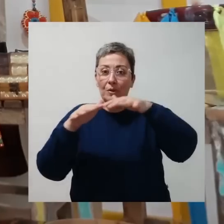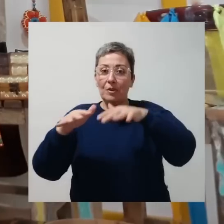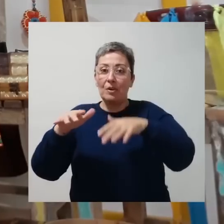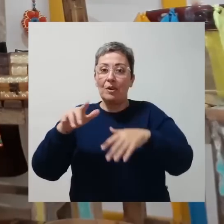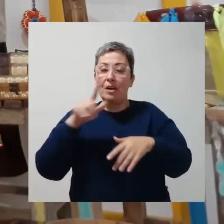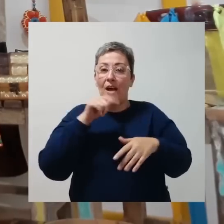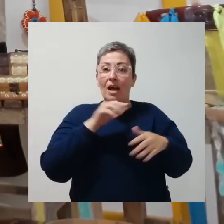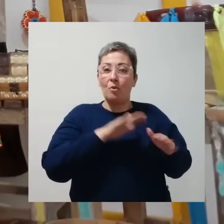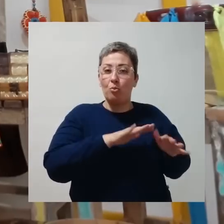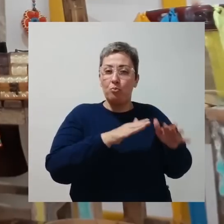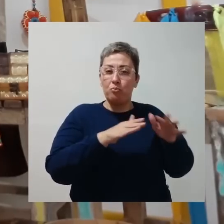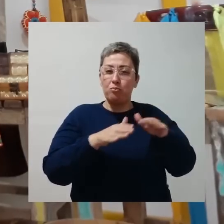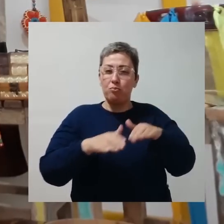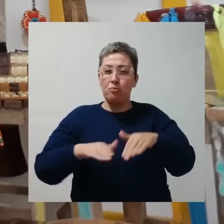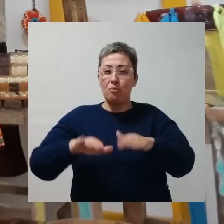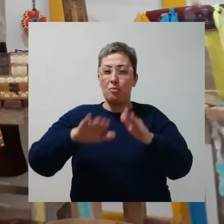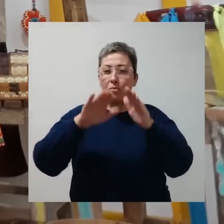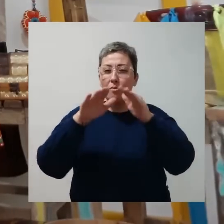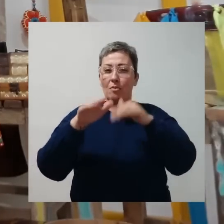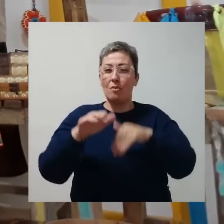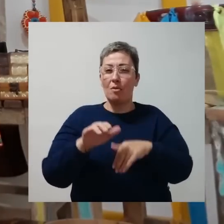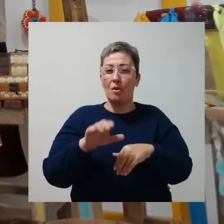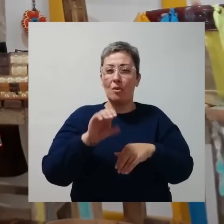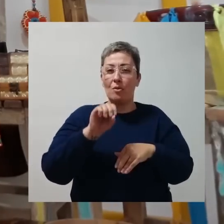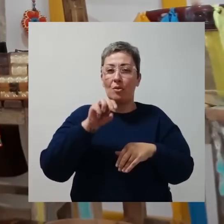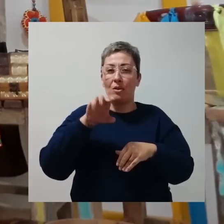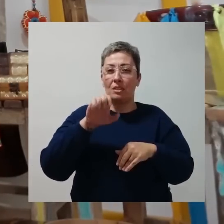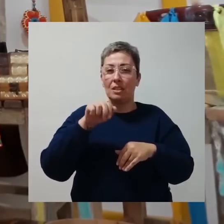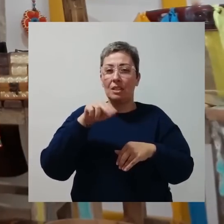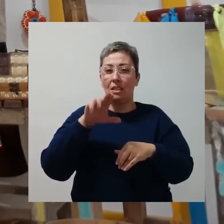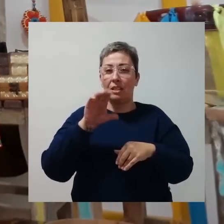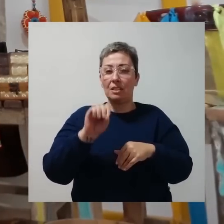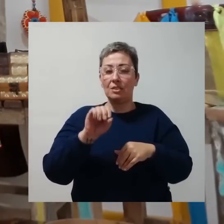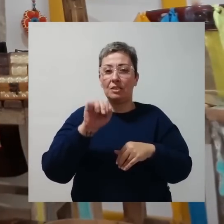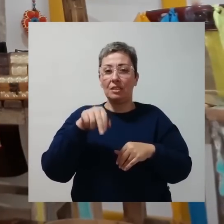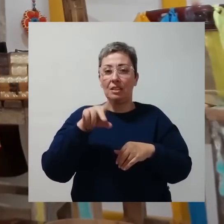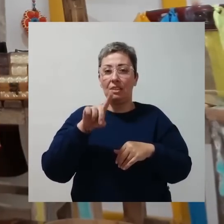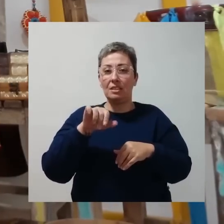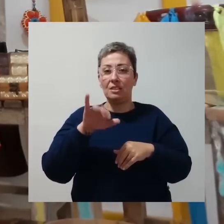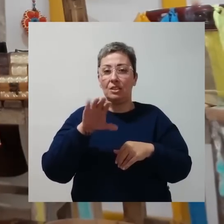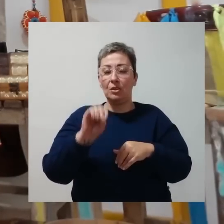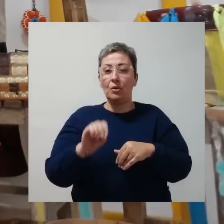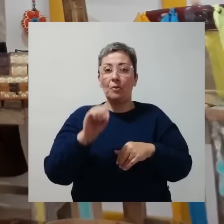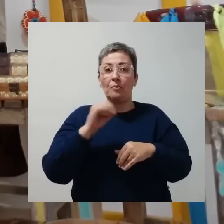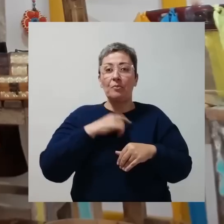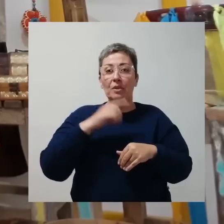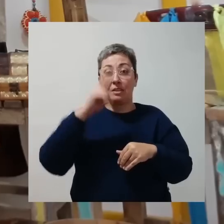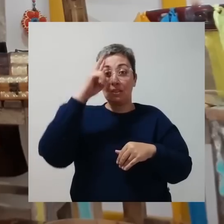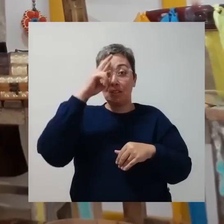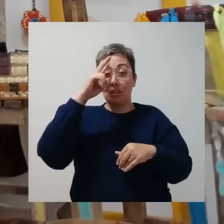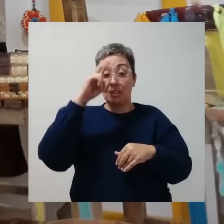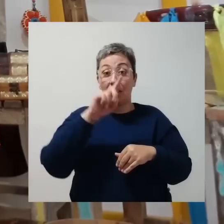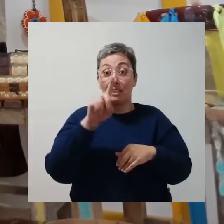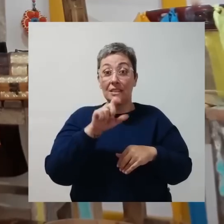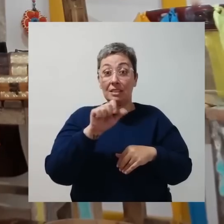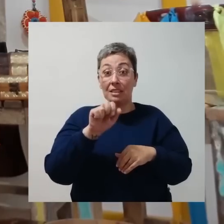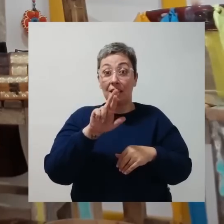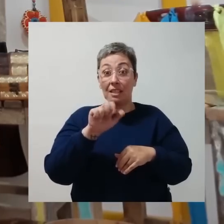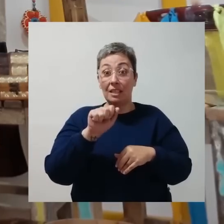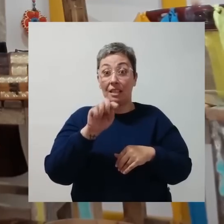Oceano Índico. Vamos conhecer a história de Zaratustra, um mestre que aparece